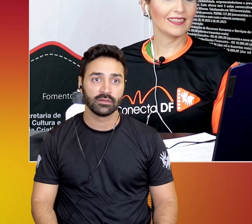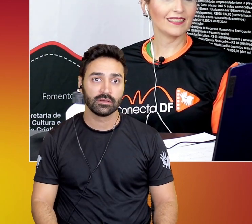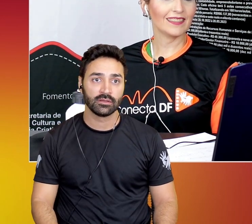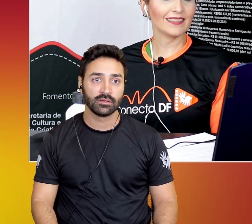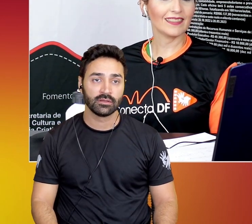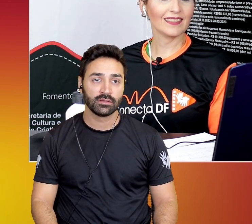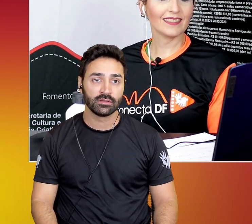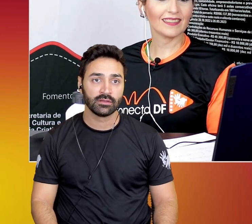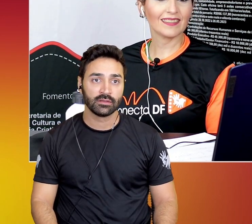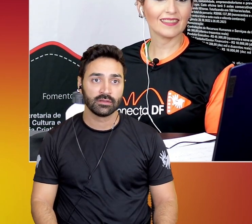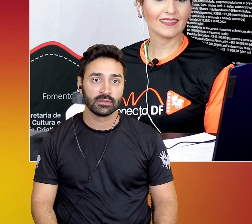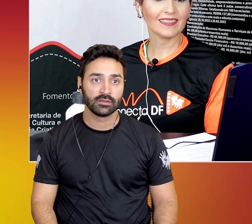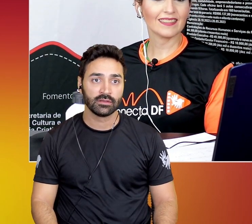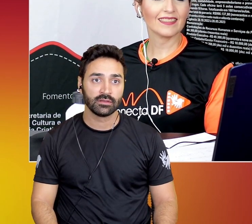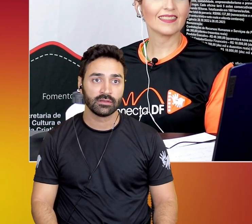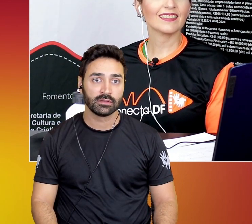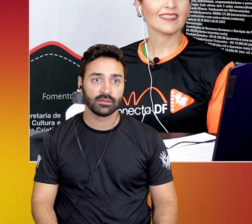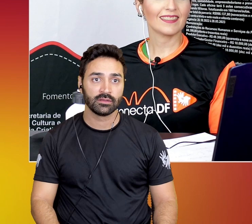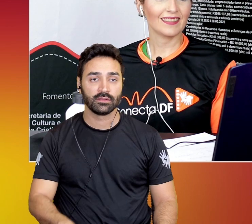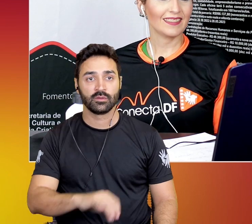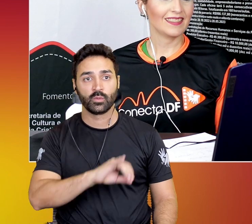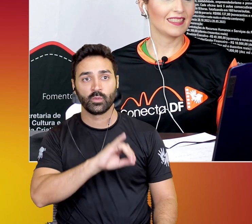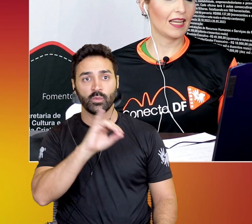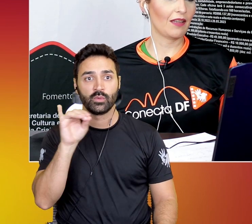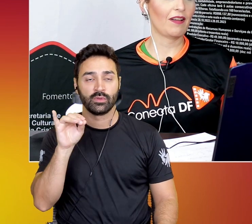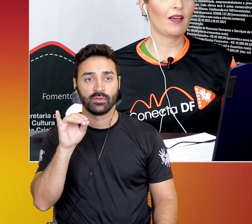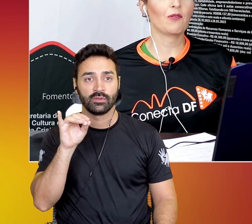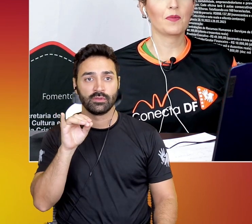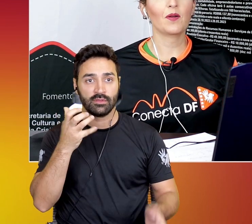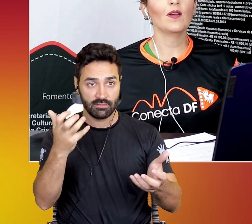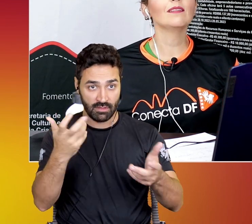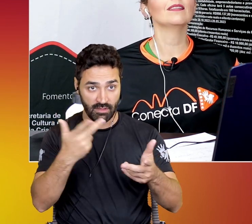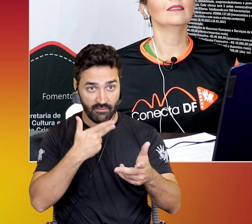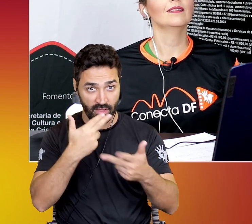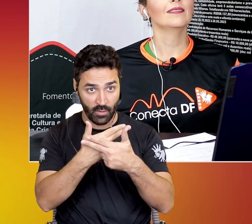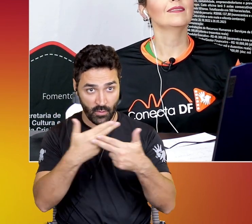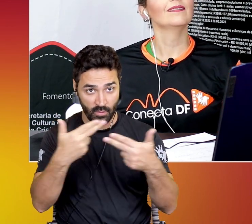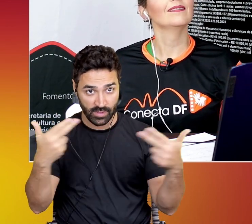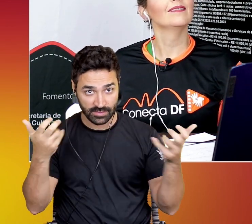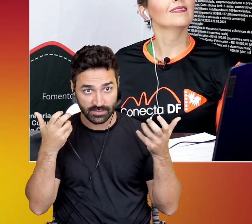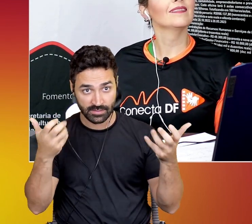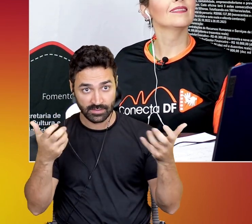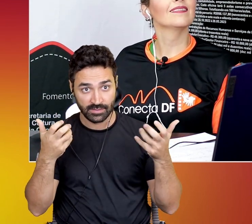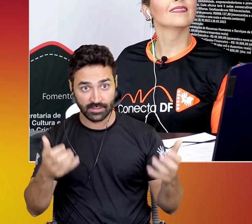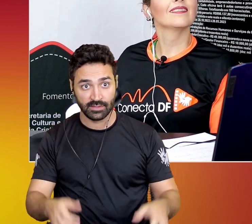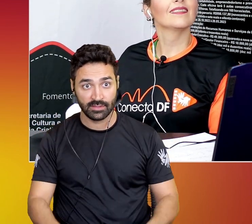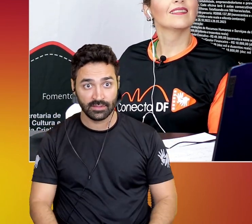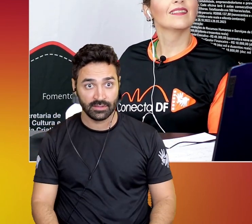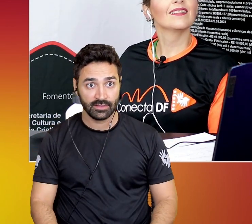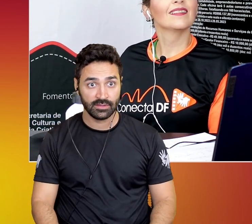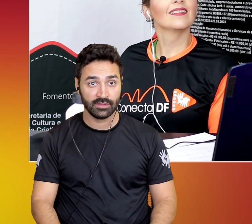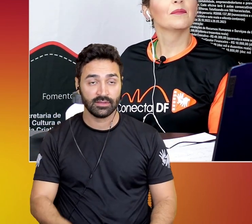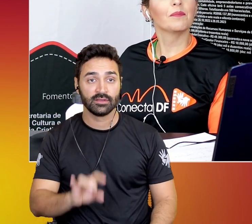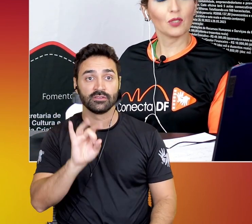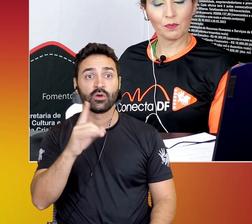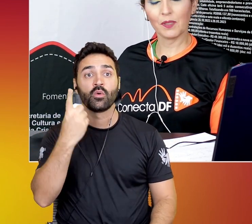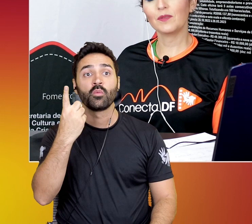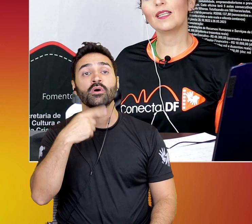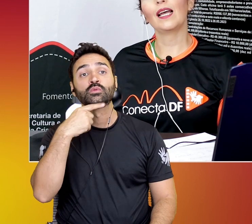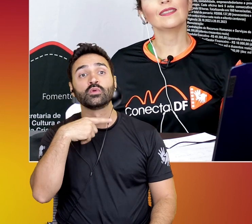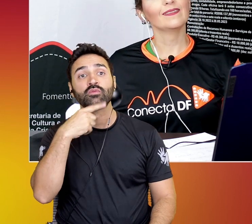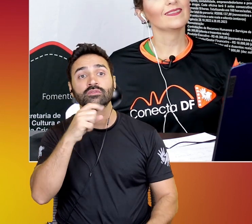Ângela. Oi. Você quer falar alguma coisa? Eu quero tirar uma dúvida.